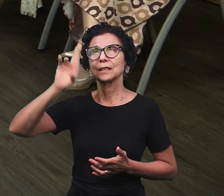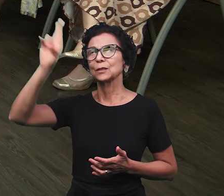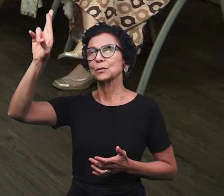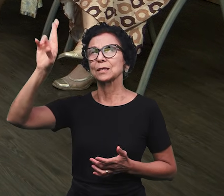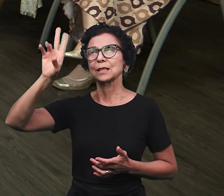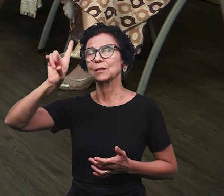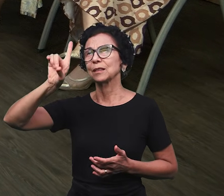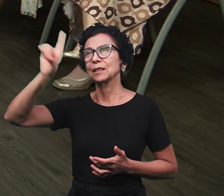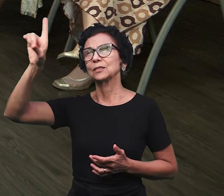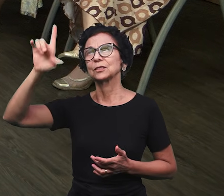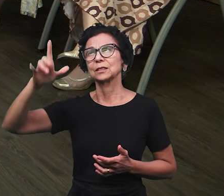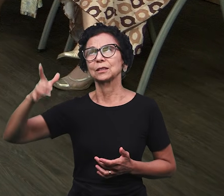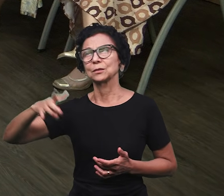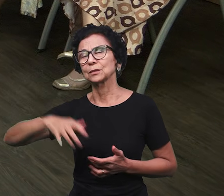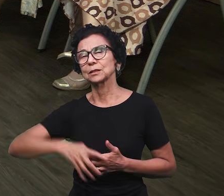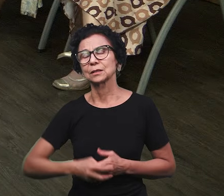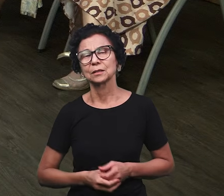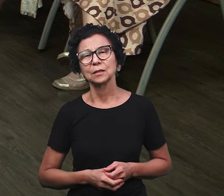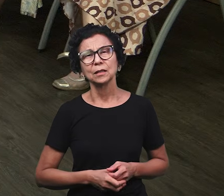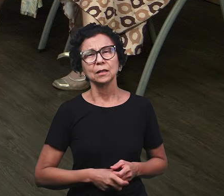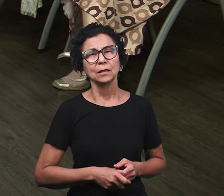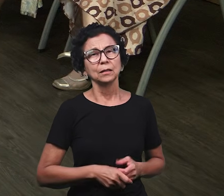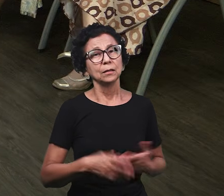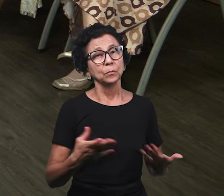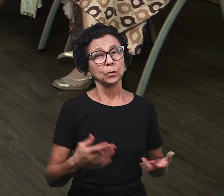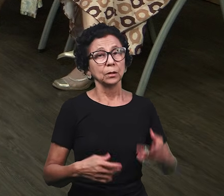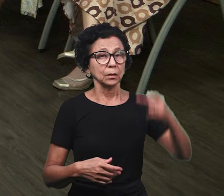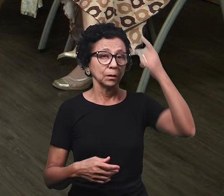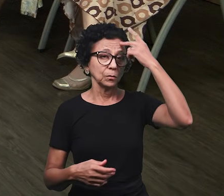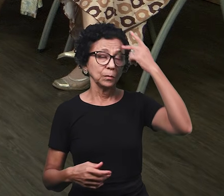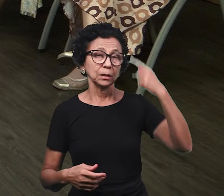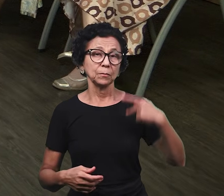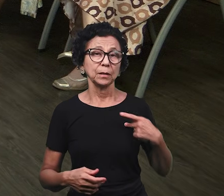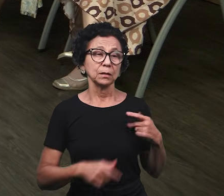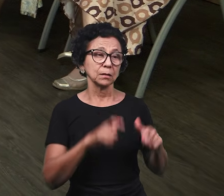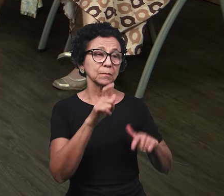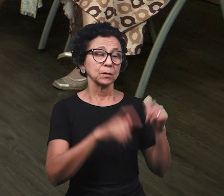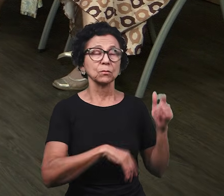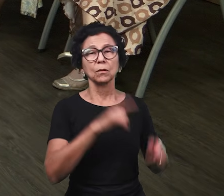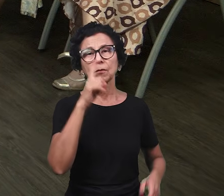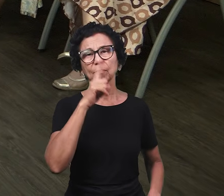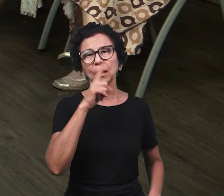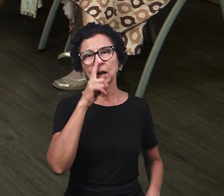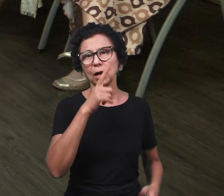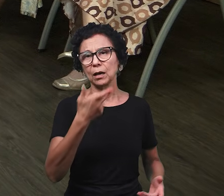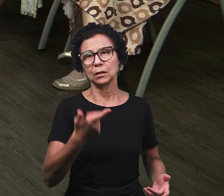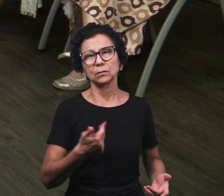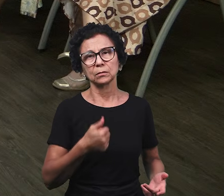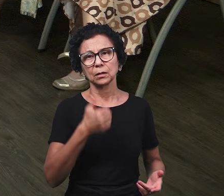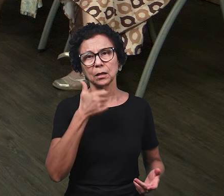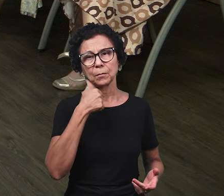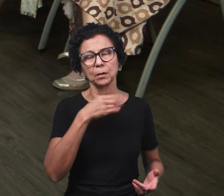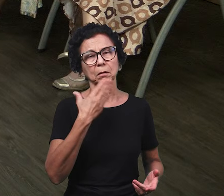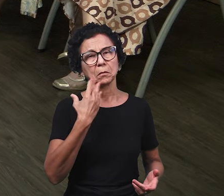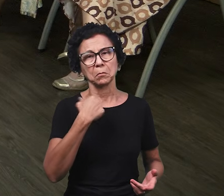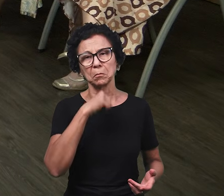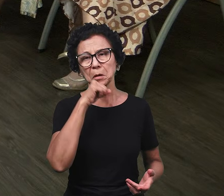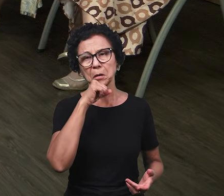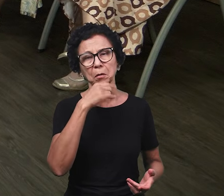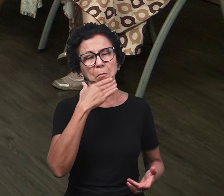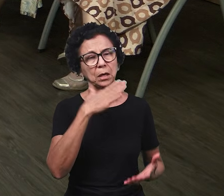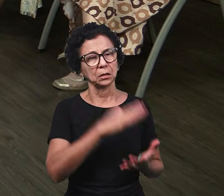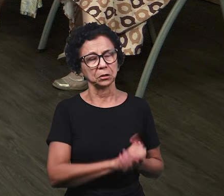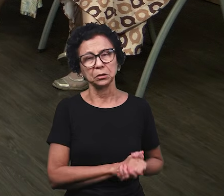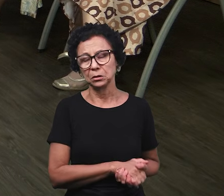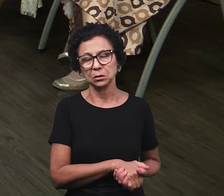de repente, você descobre por uma atitude do seu pai, ou da sua mãe, ou no futuro, do seu esposo,